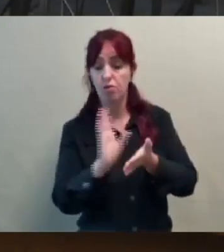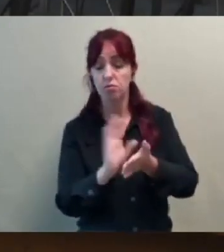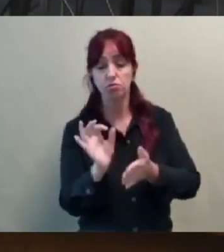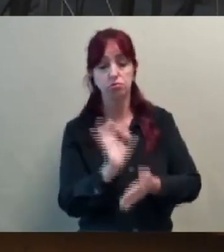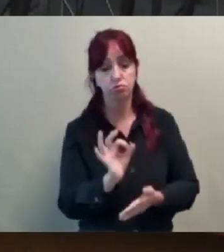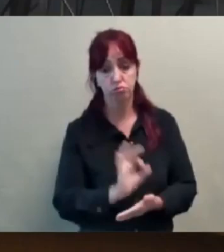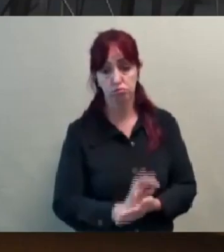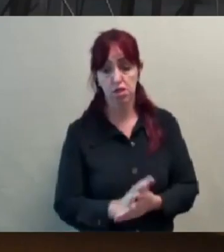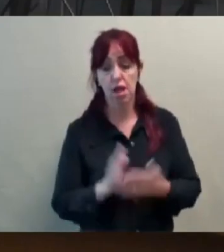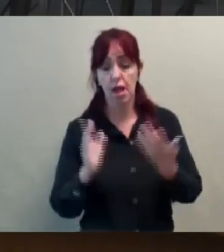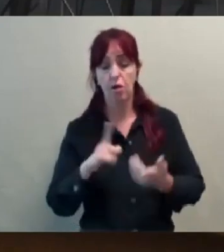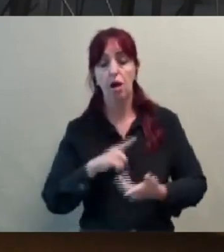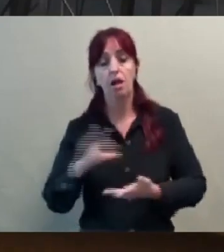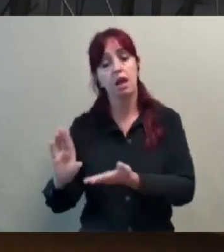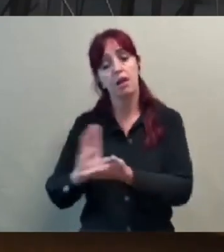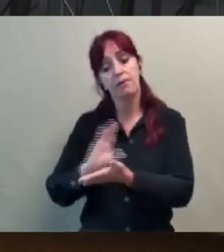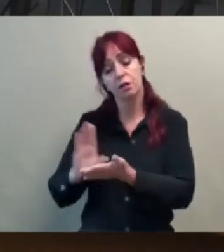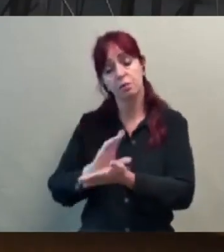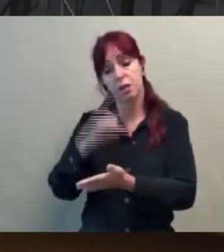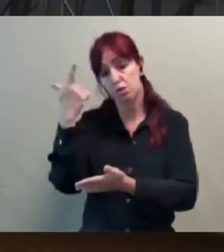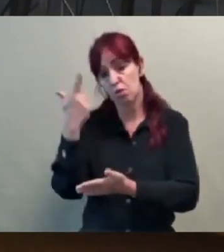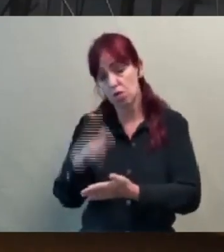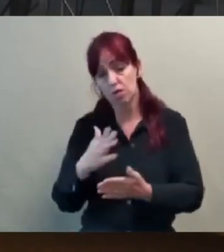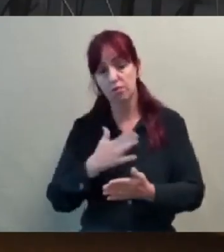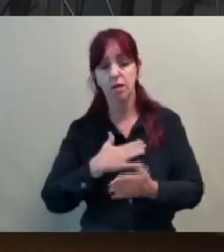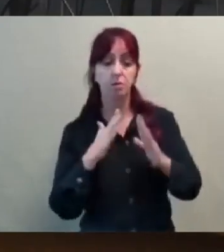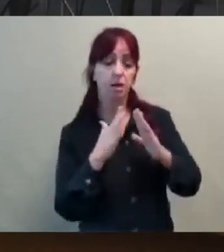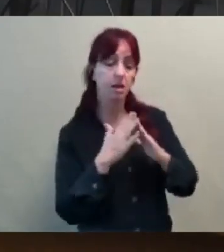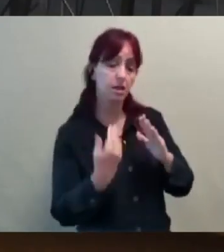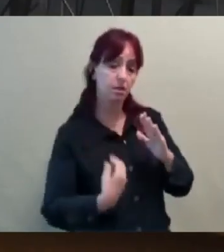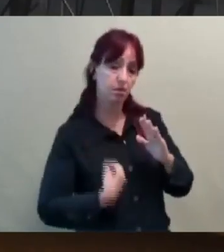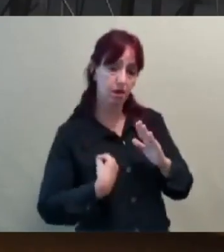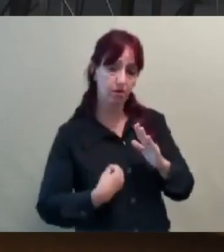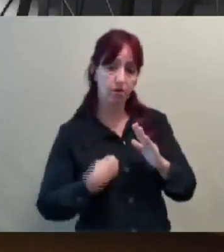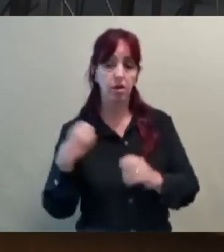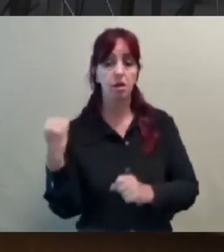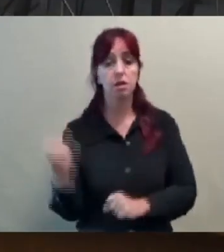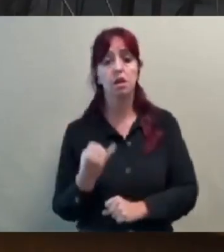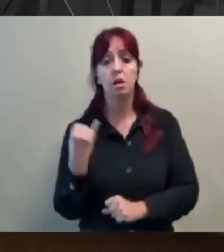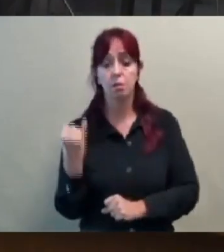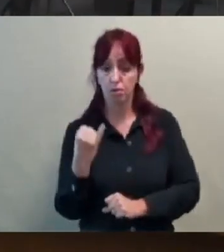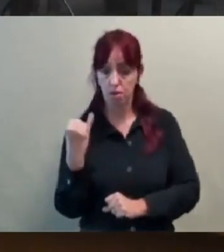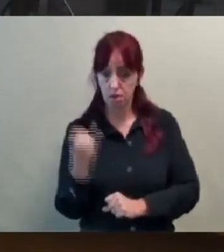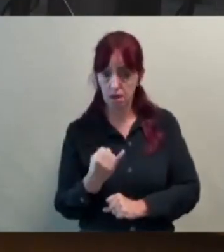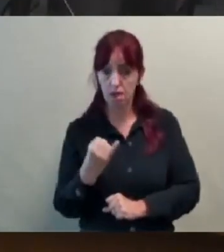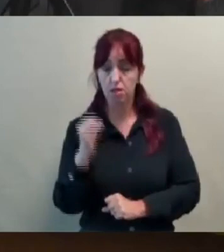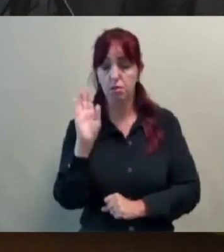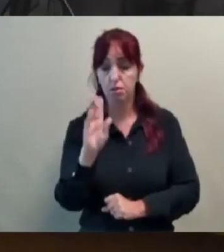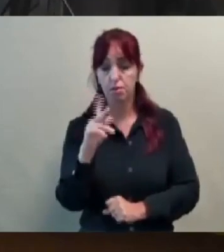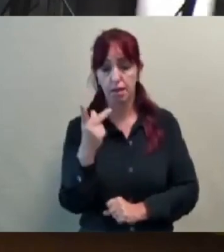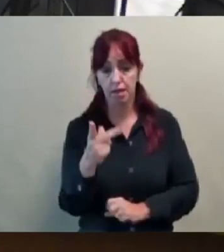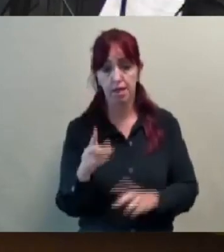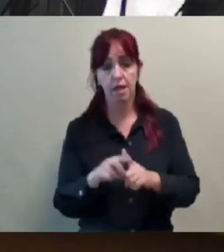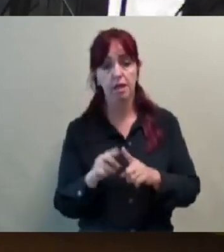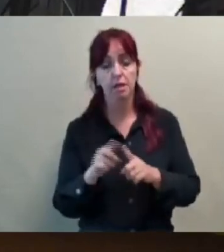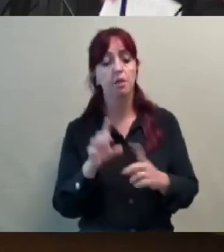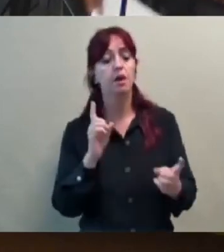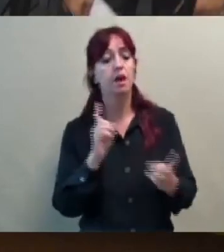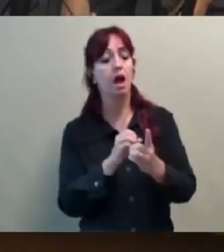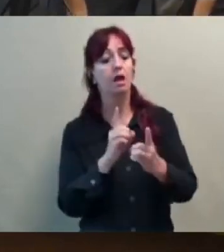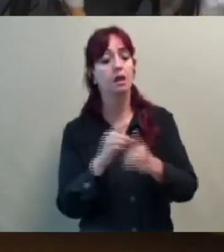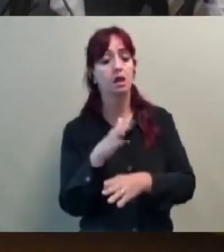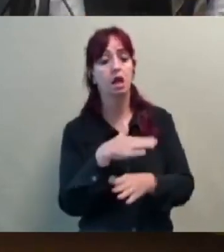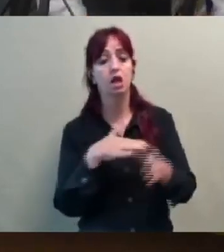um investimento novamente do Minha Casa Minha Vida e isso é importante para a cidade de Belo Horizonte atender todas as